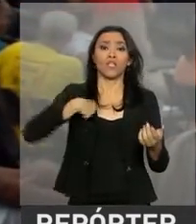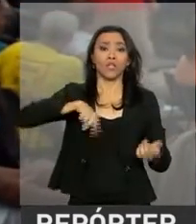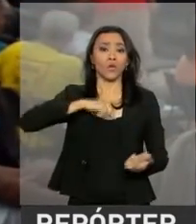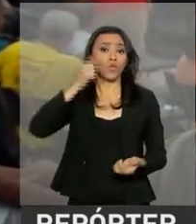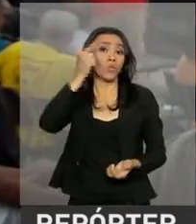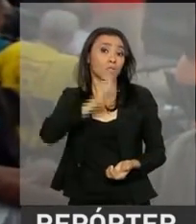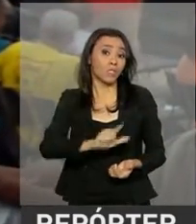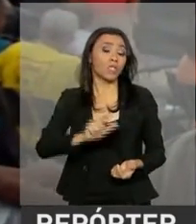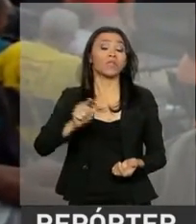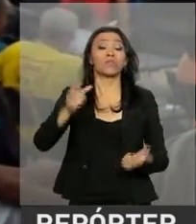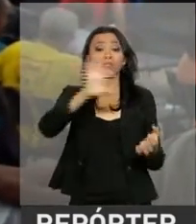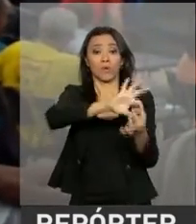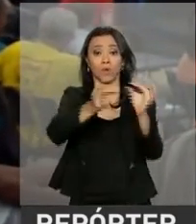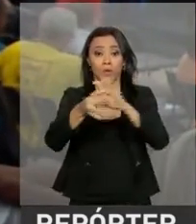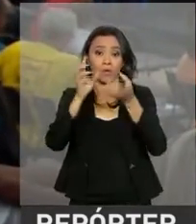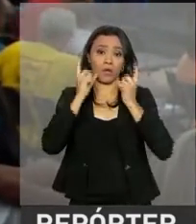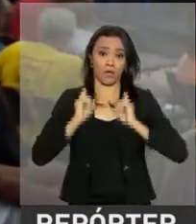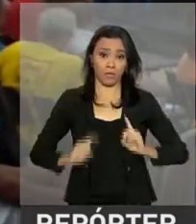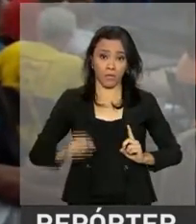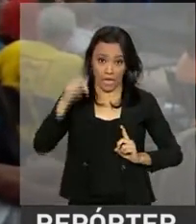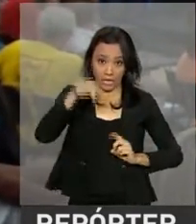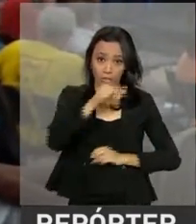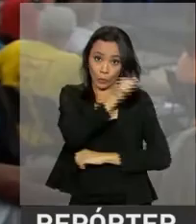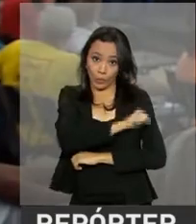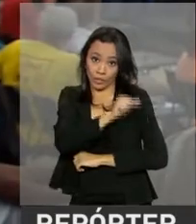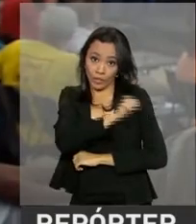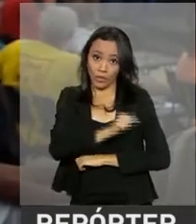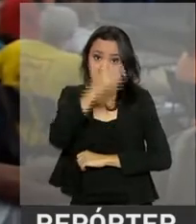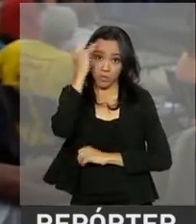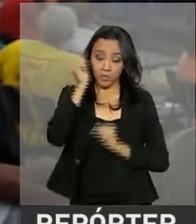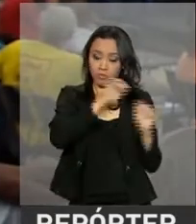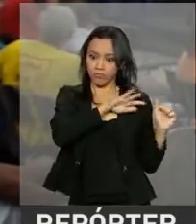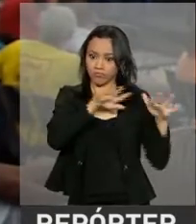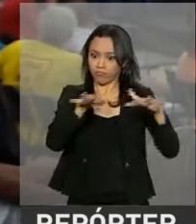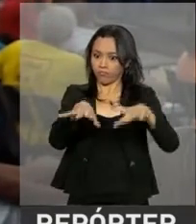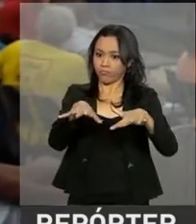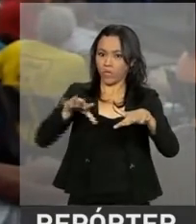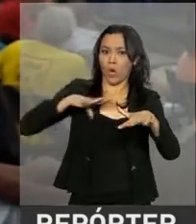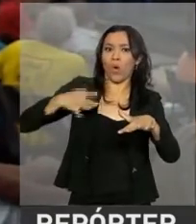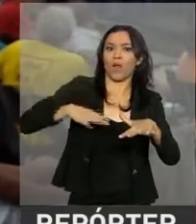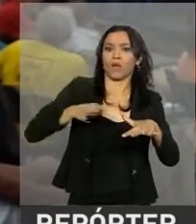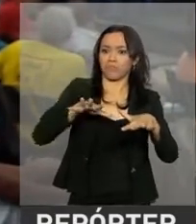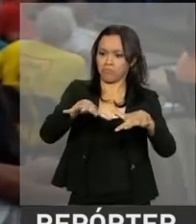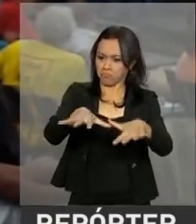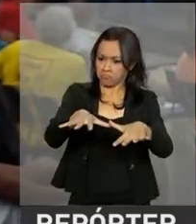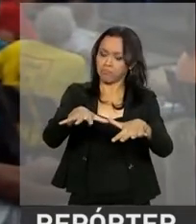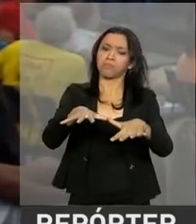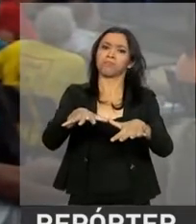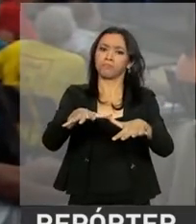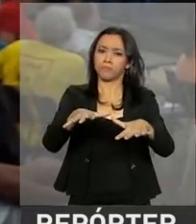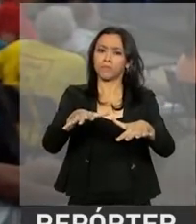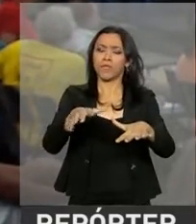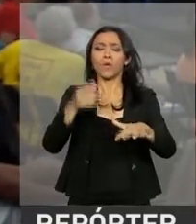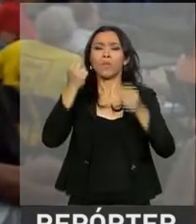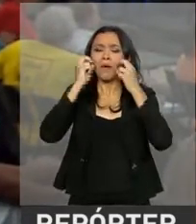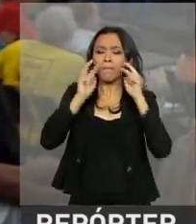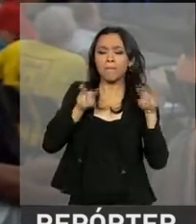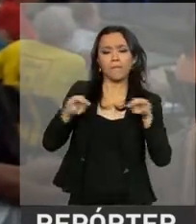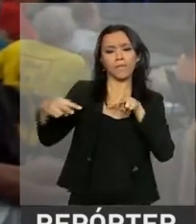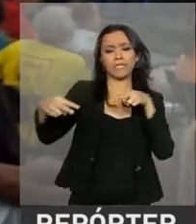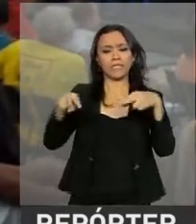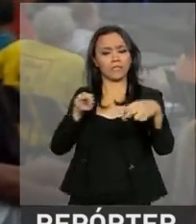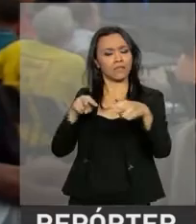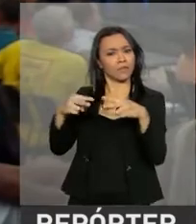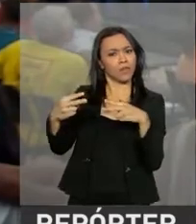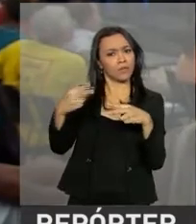da Paralimpíada aqui no Rio de Janeiro, elevar e encorajar as pessoas, dar às pessoas uma visão da